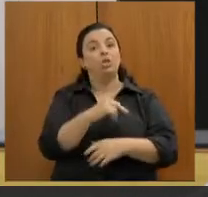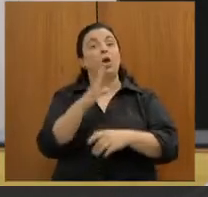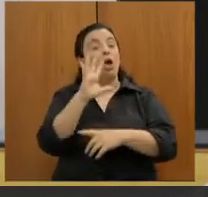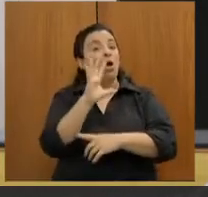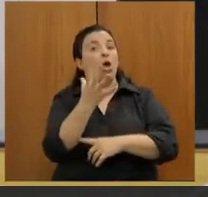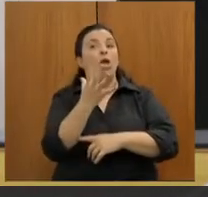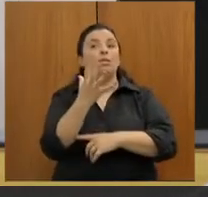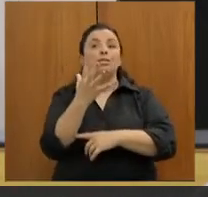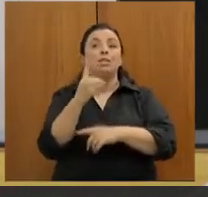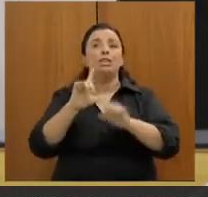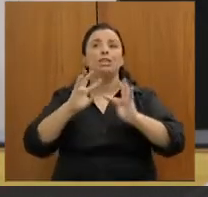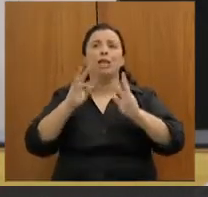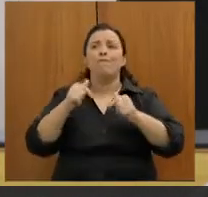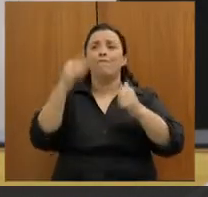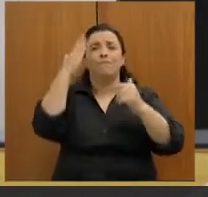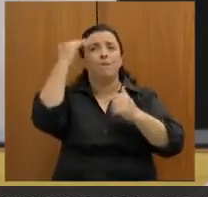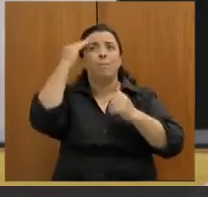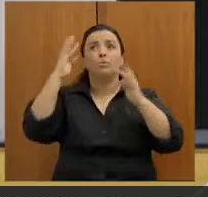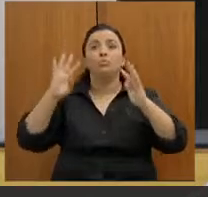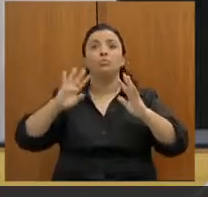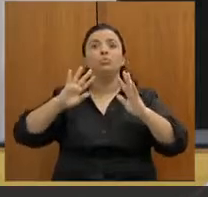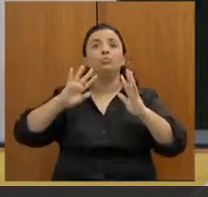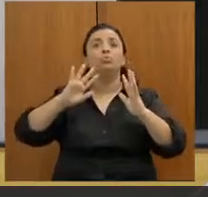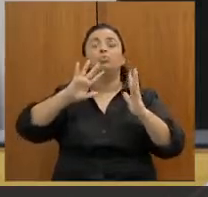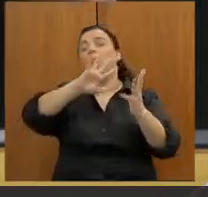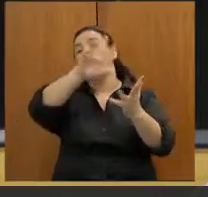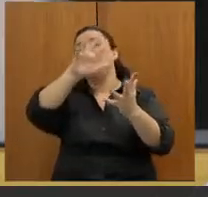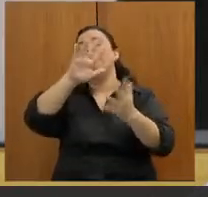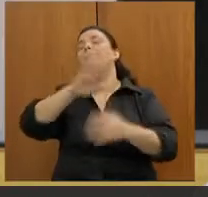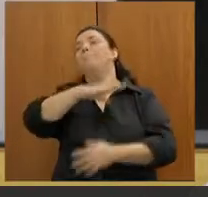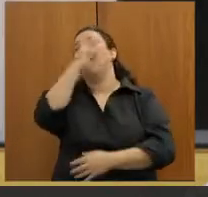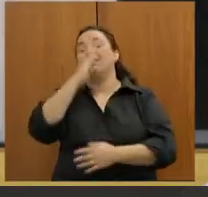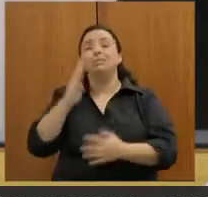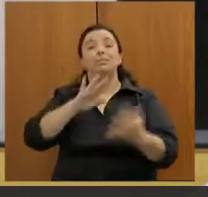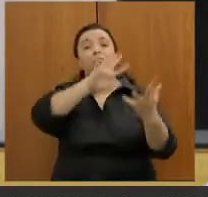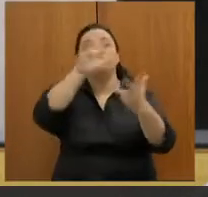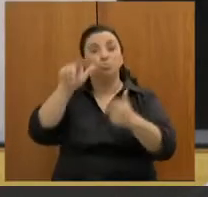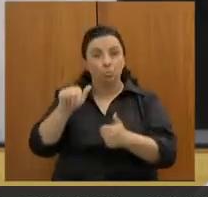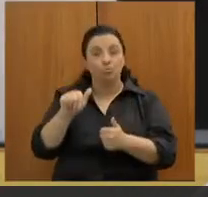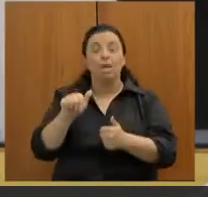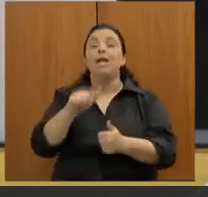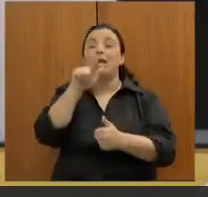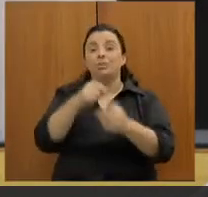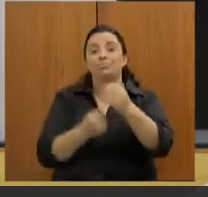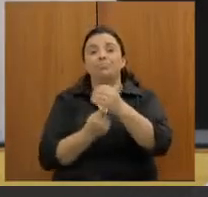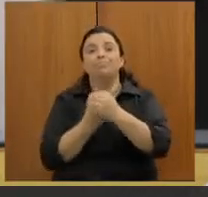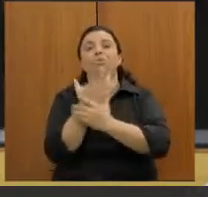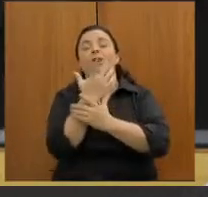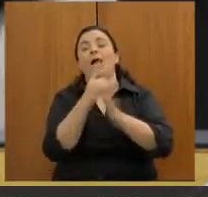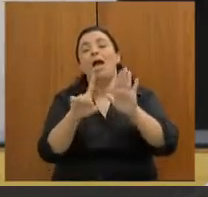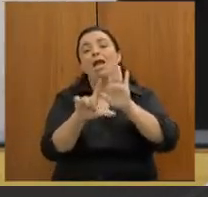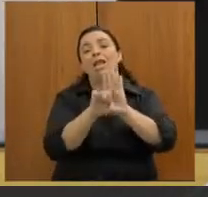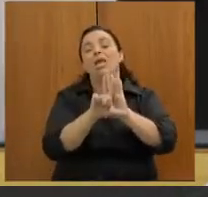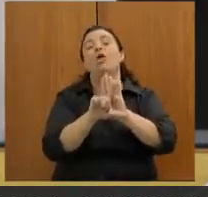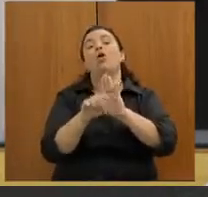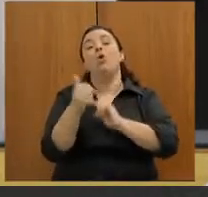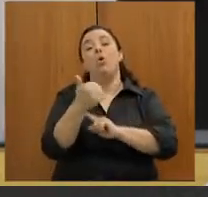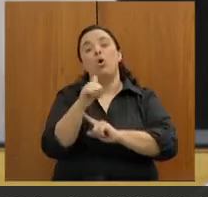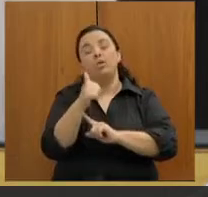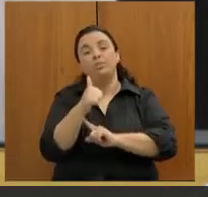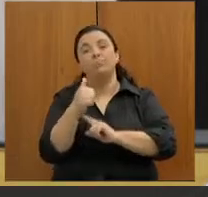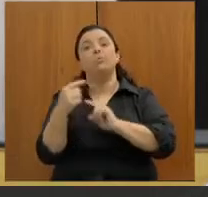muita luta foi sancionada a Lei 11.340 em 2006